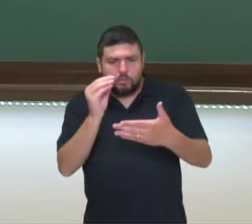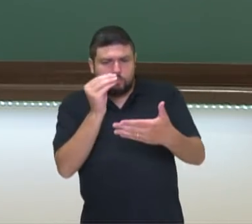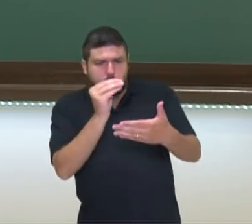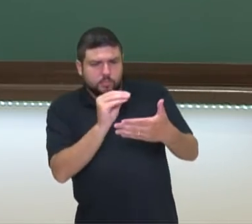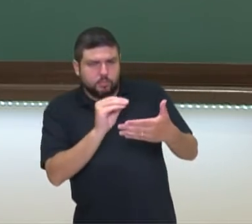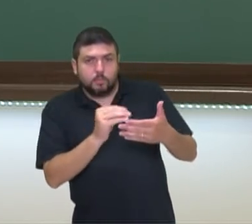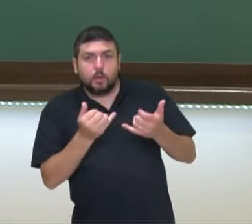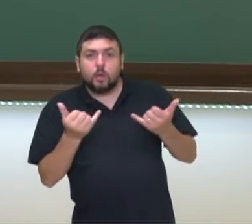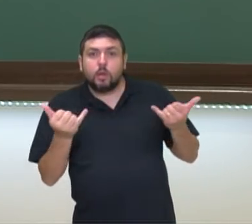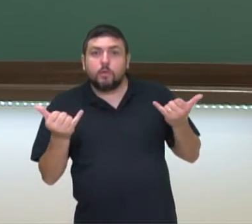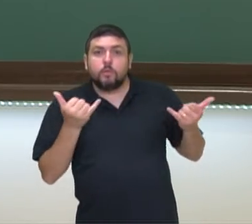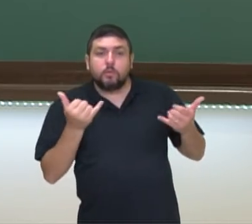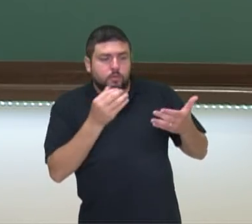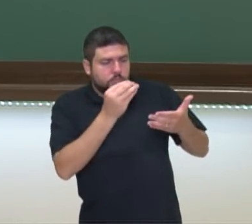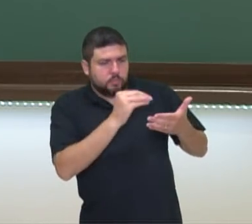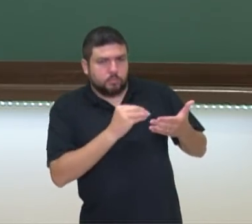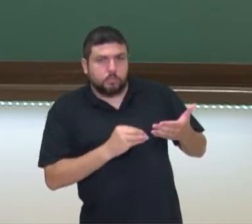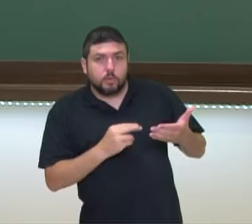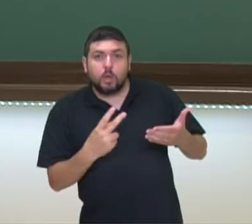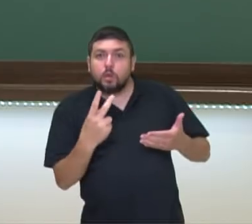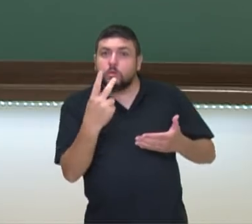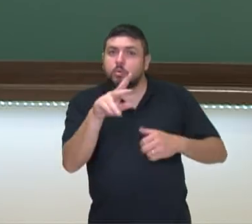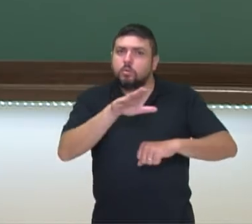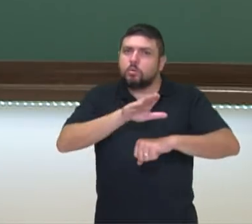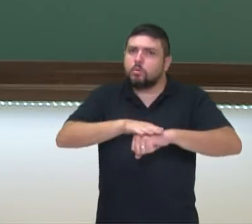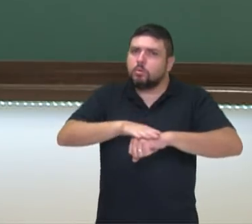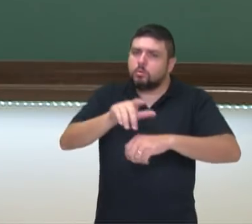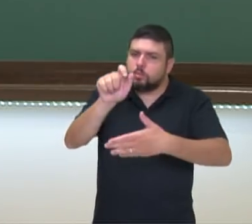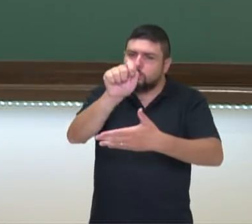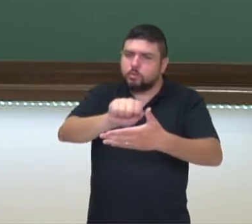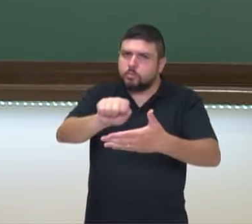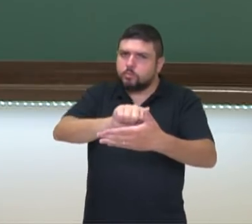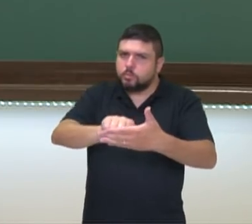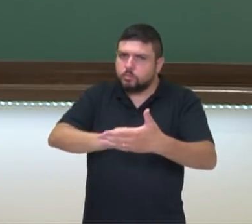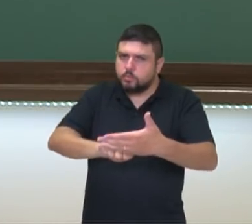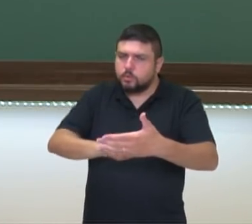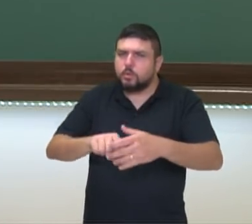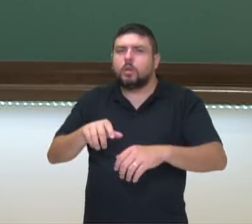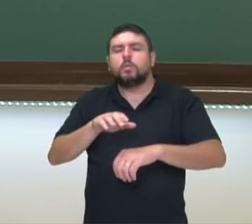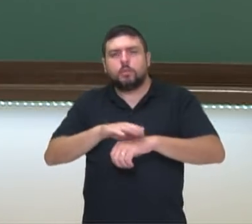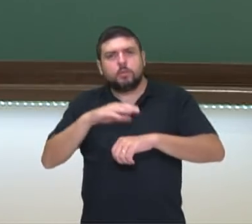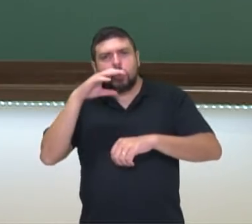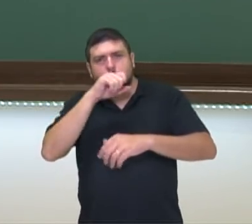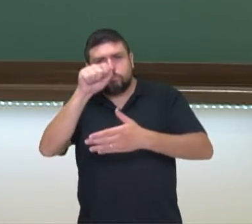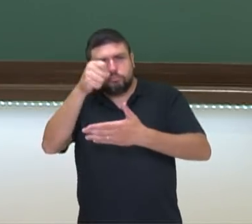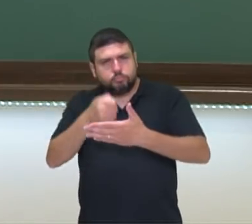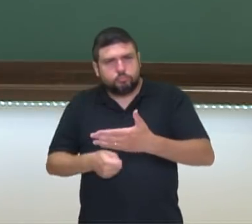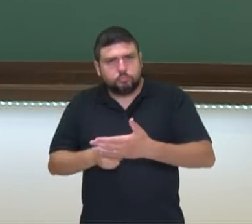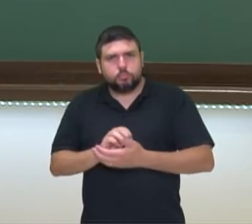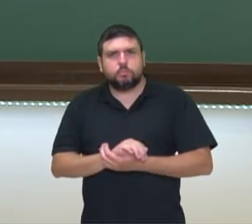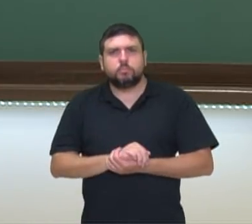listadas na sua produção e assim fazer isso de uma forma mais rápida até.